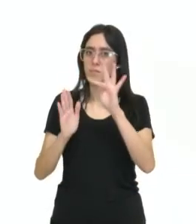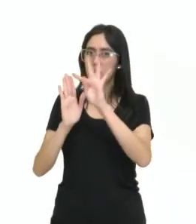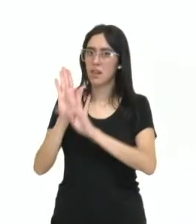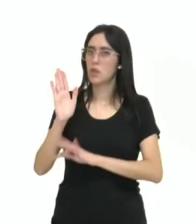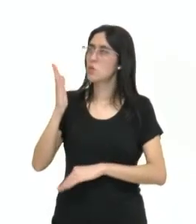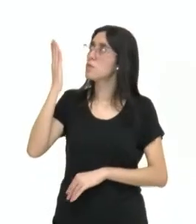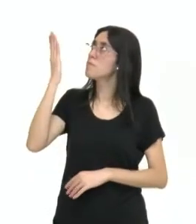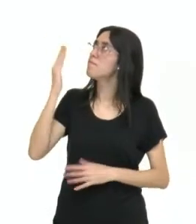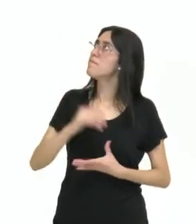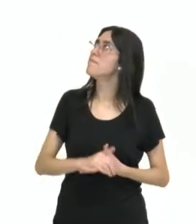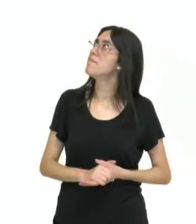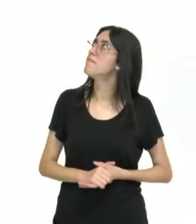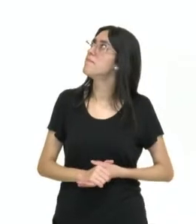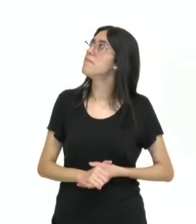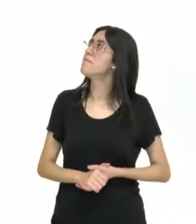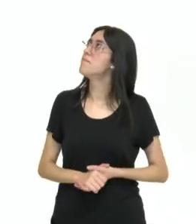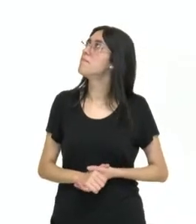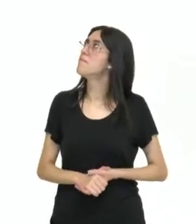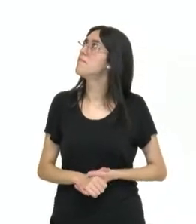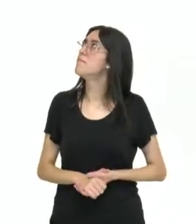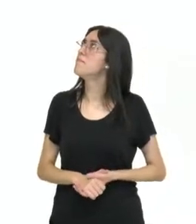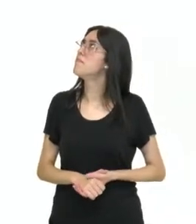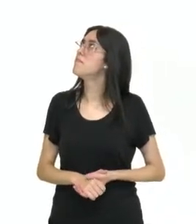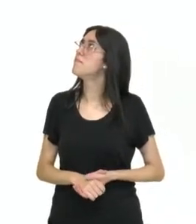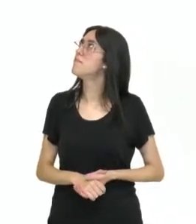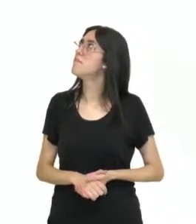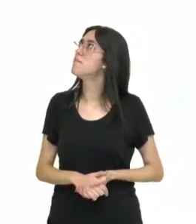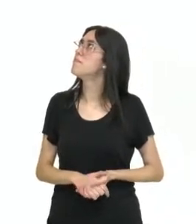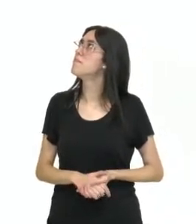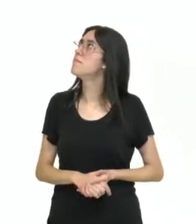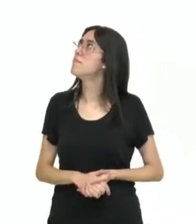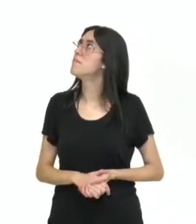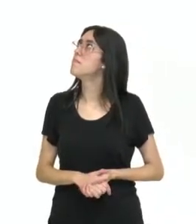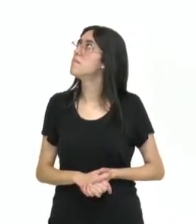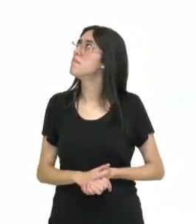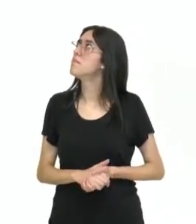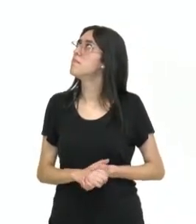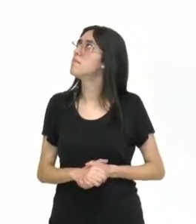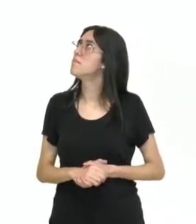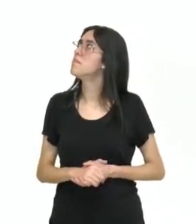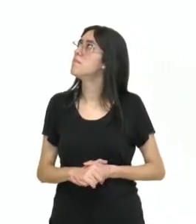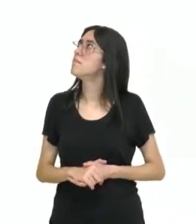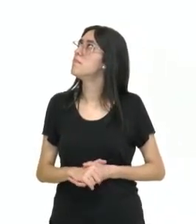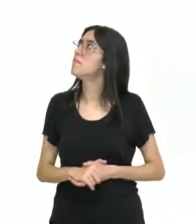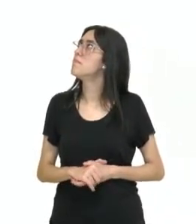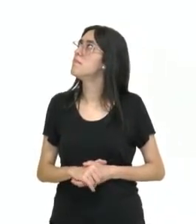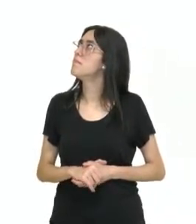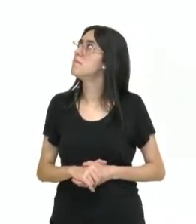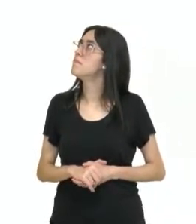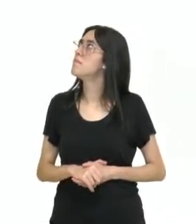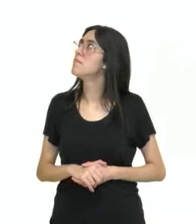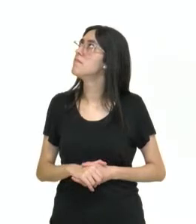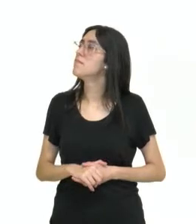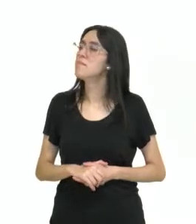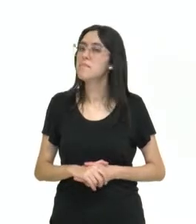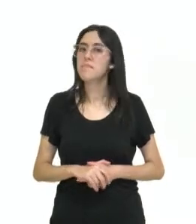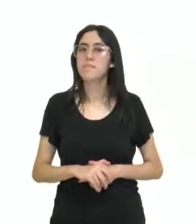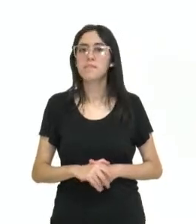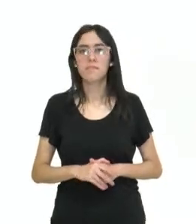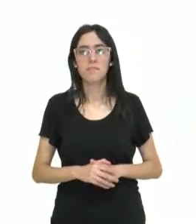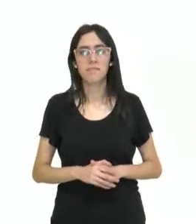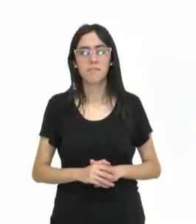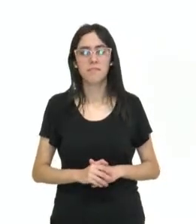siesta. Realmente entienden que es llevar una vida equilibrada, segura, están apasionados, además saben perfectamente